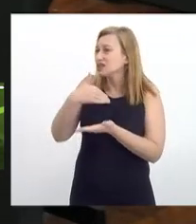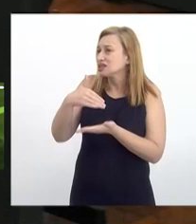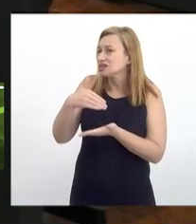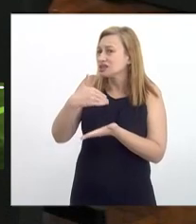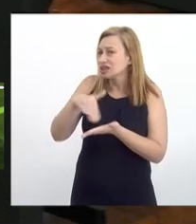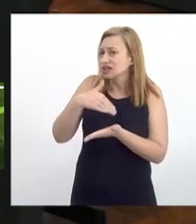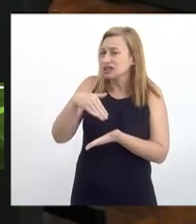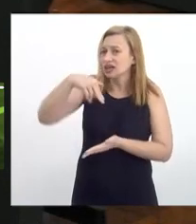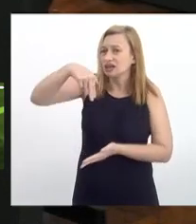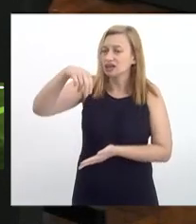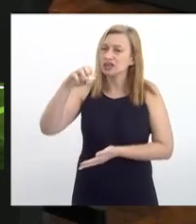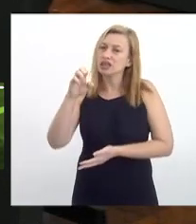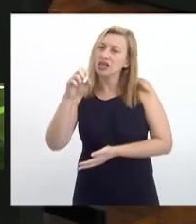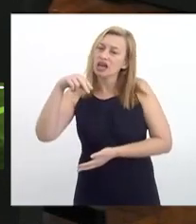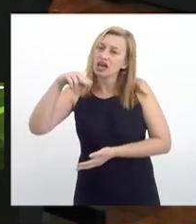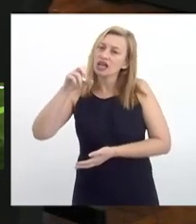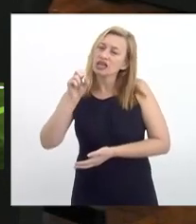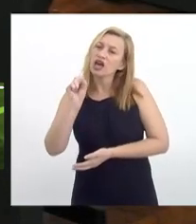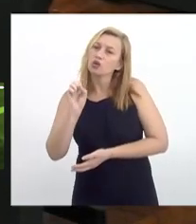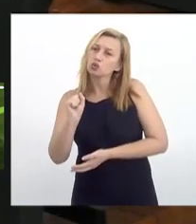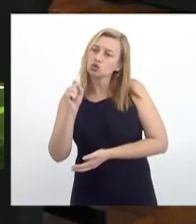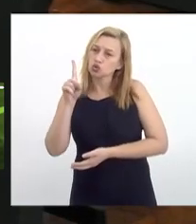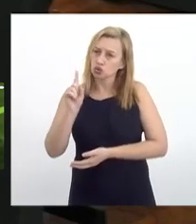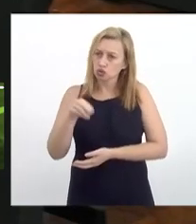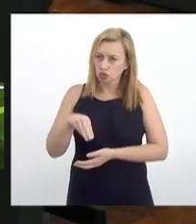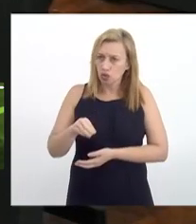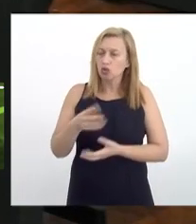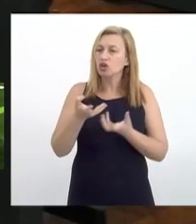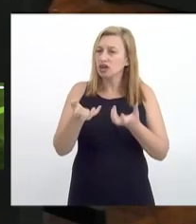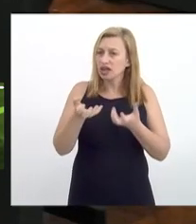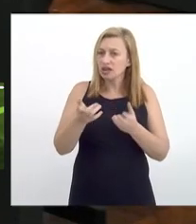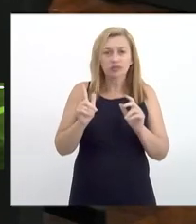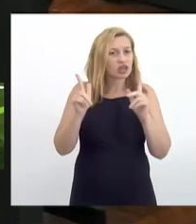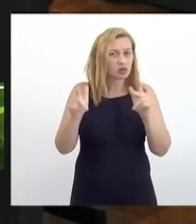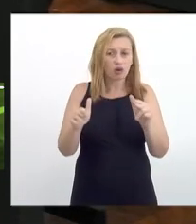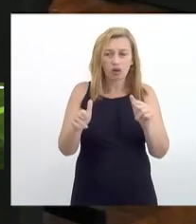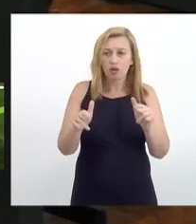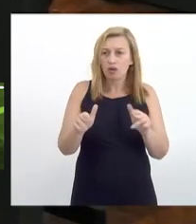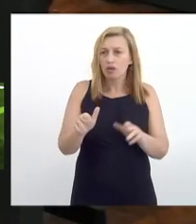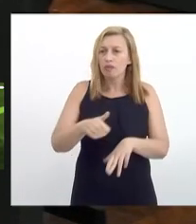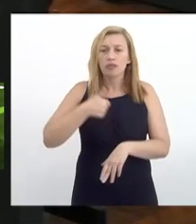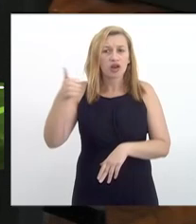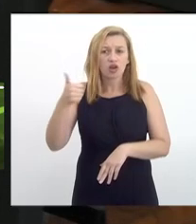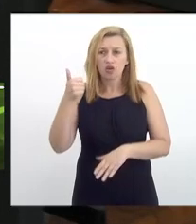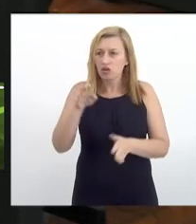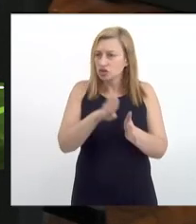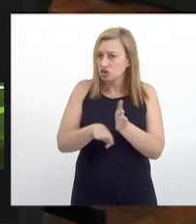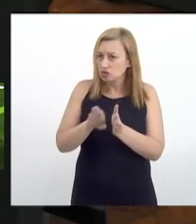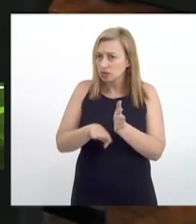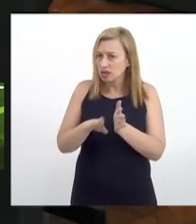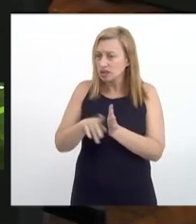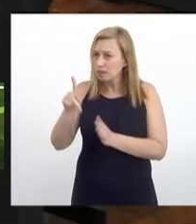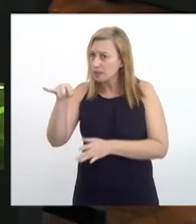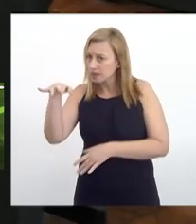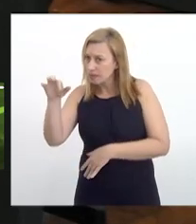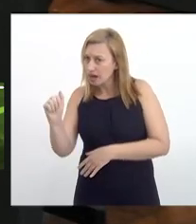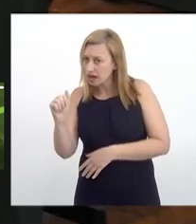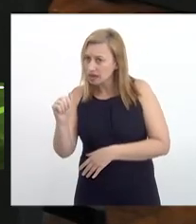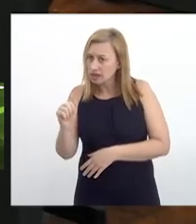nós queremos é a mesma coisa. A maior despesa primária e a maior receita